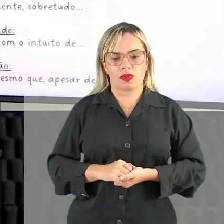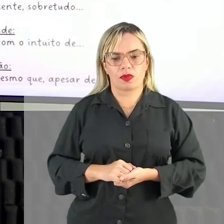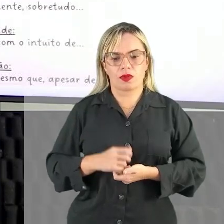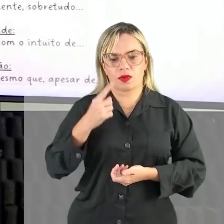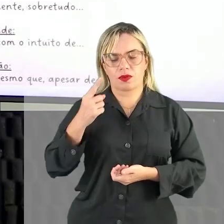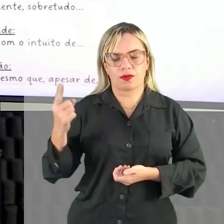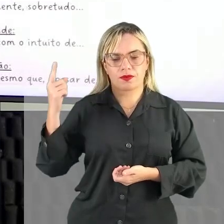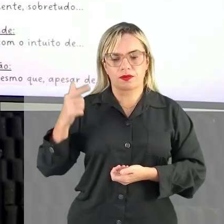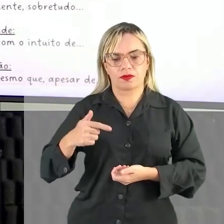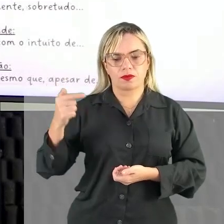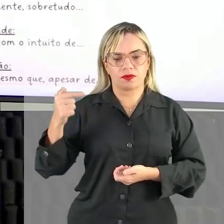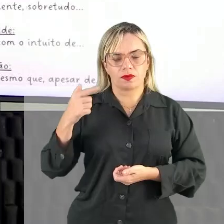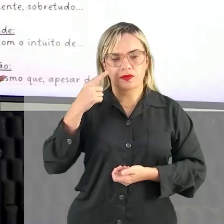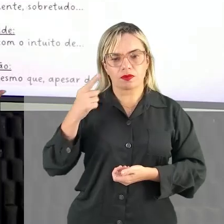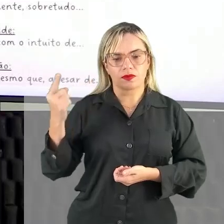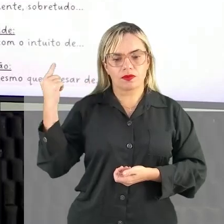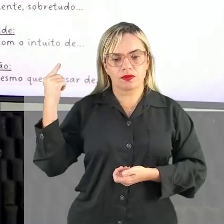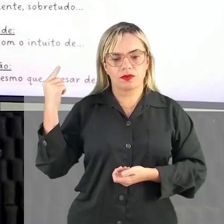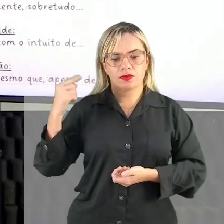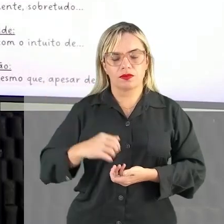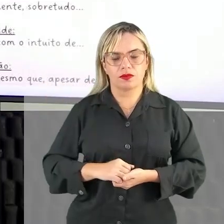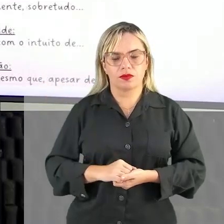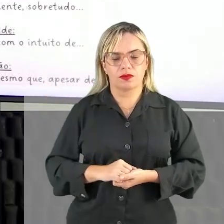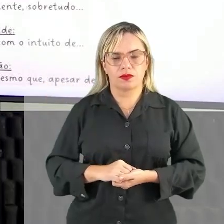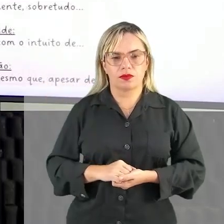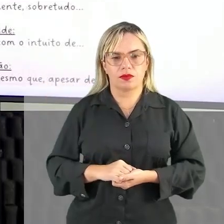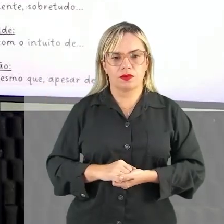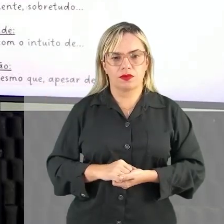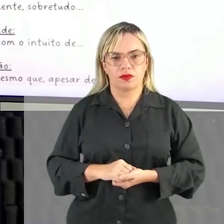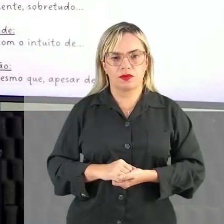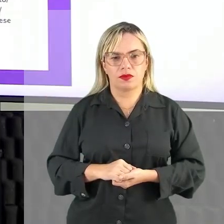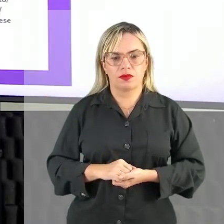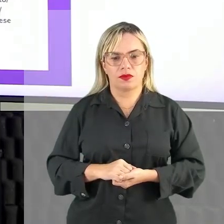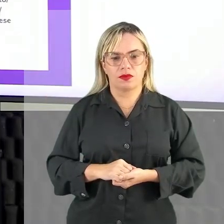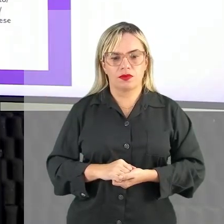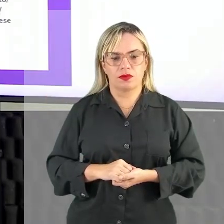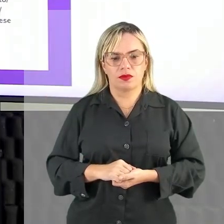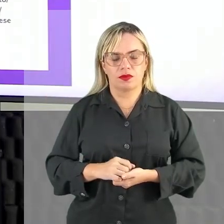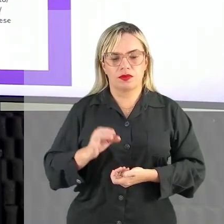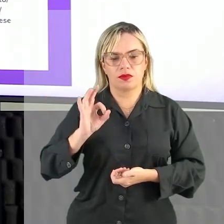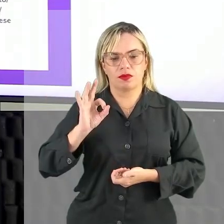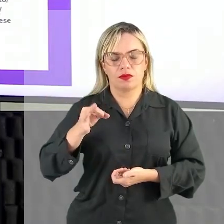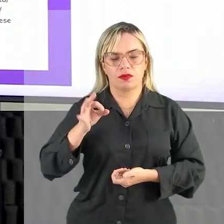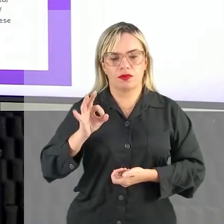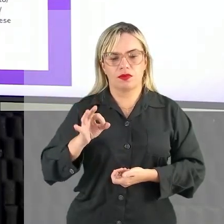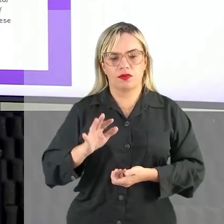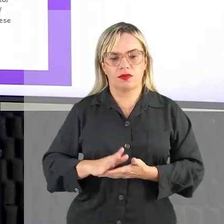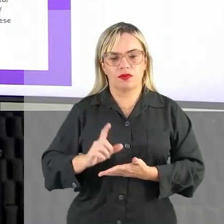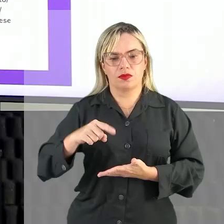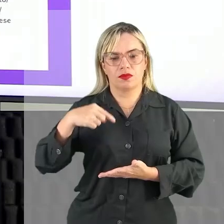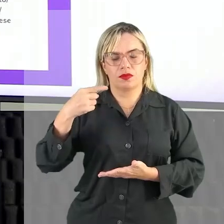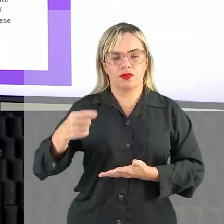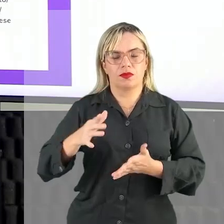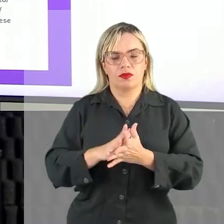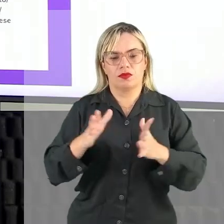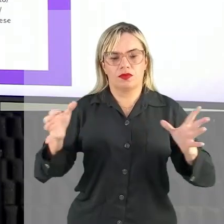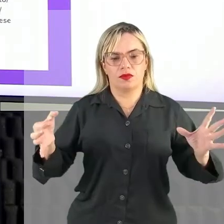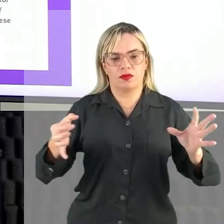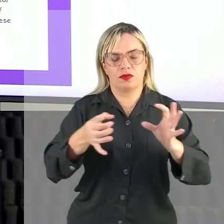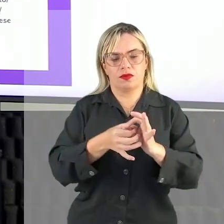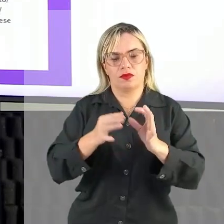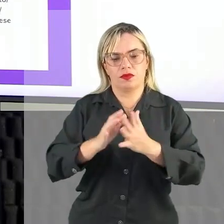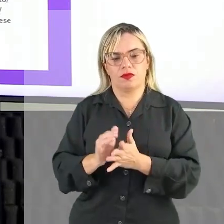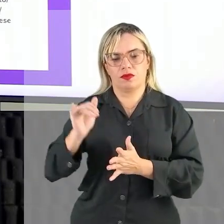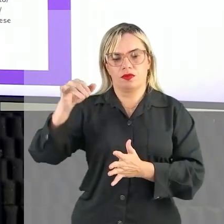concessão embora mesmo que apesar de Tá certo olha outros conectivos